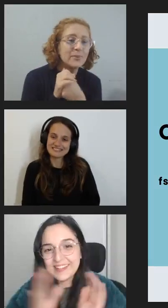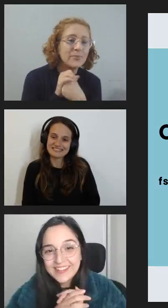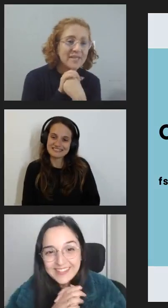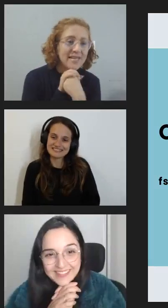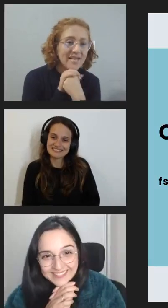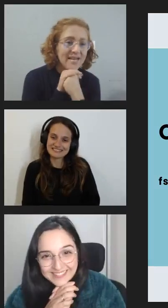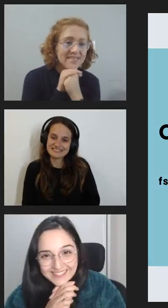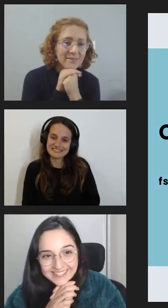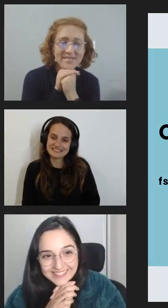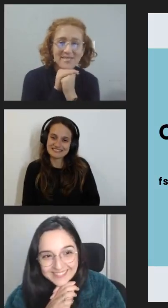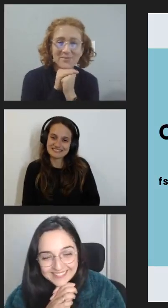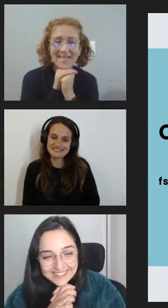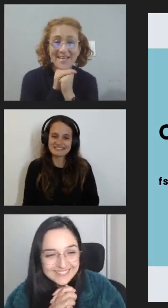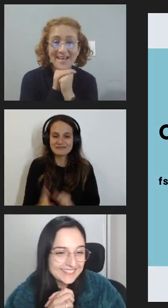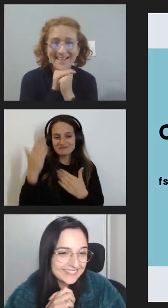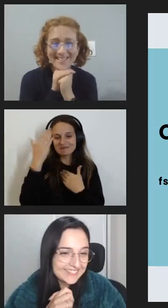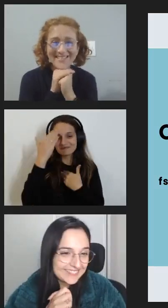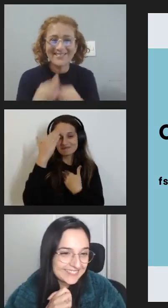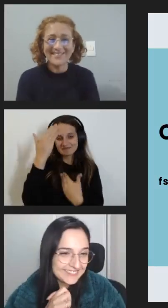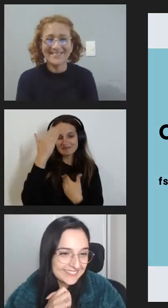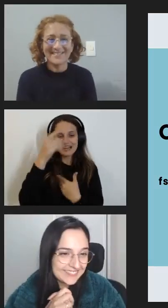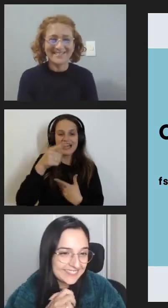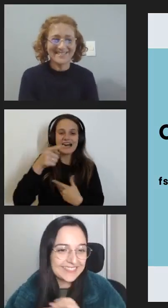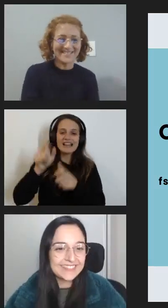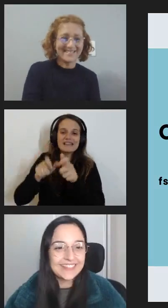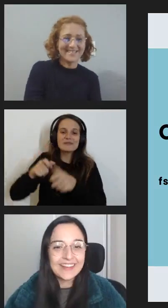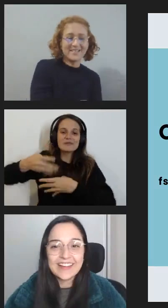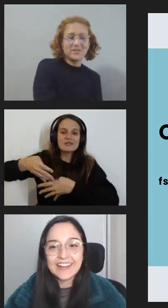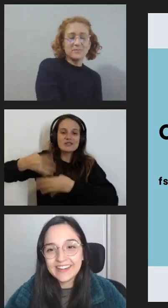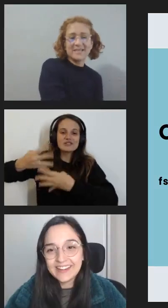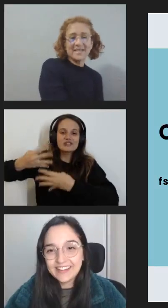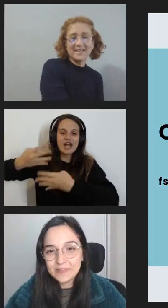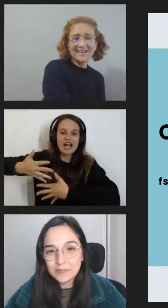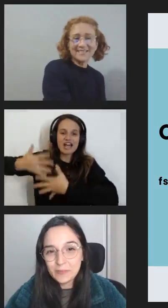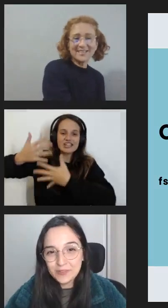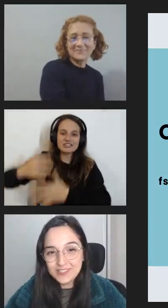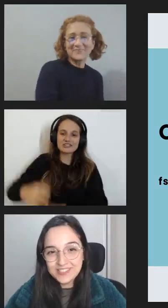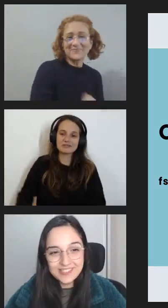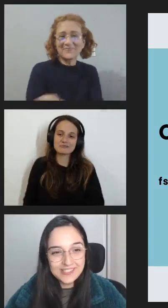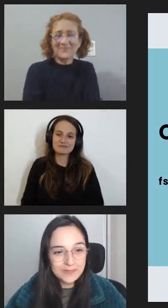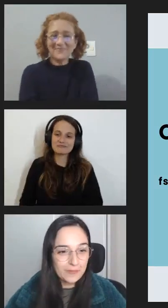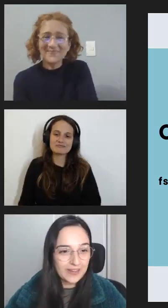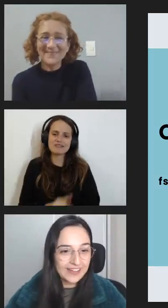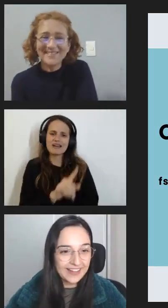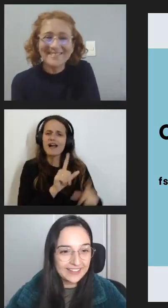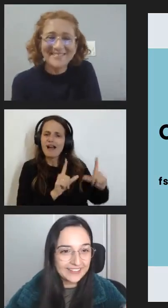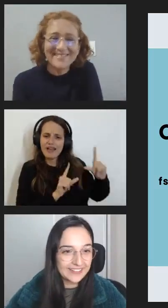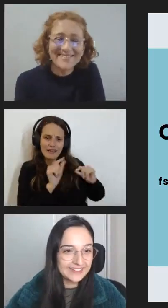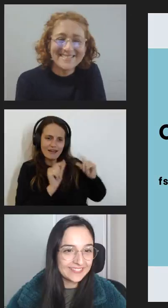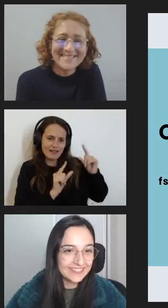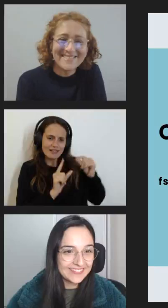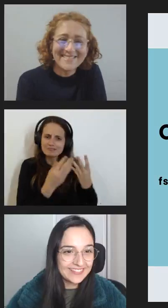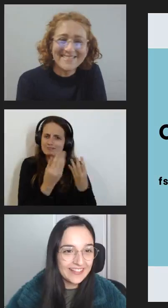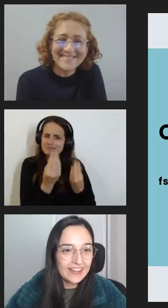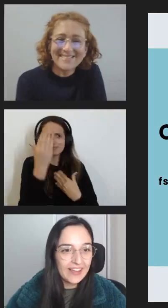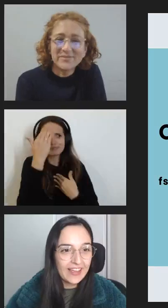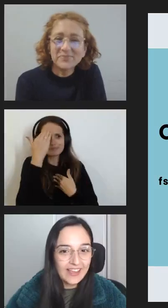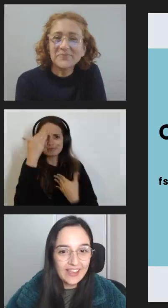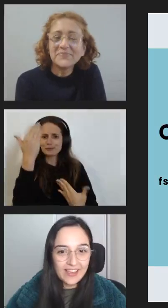Ramon, obrigada. Marcelo, obrigada. Ana, muitíssimo obrigada.